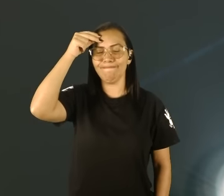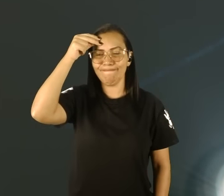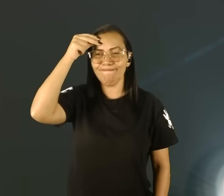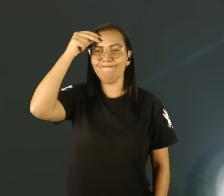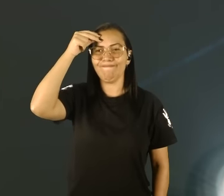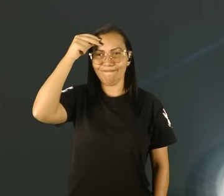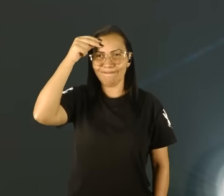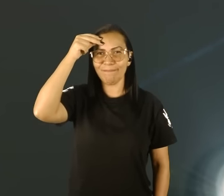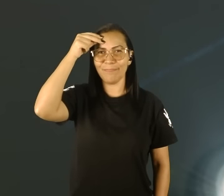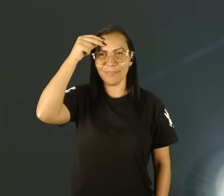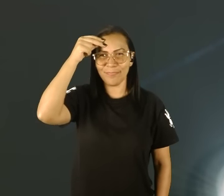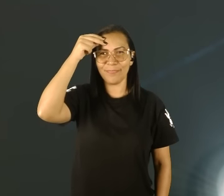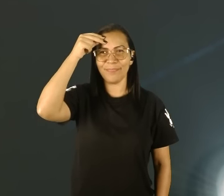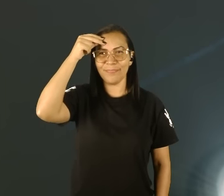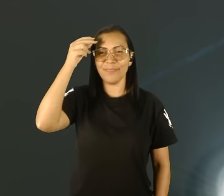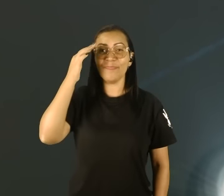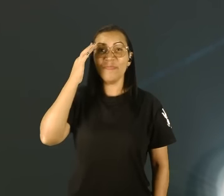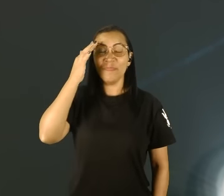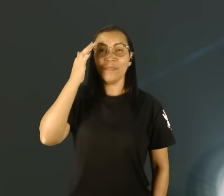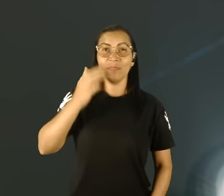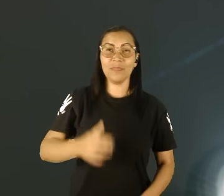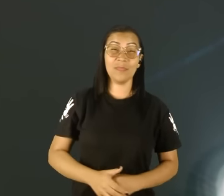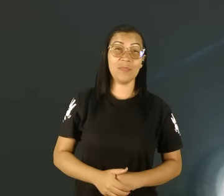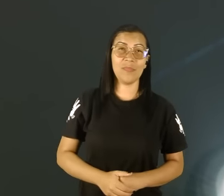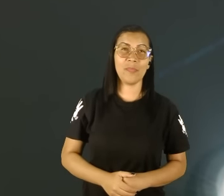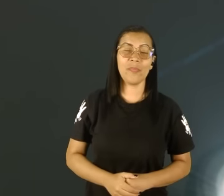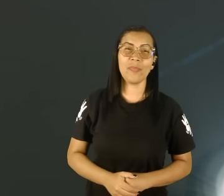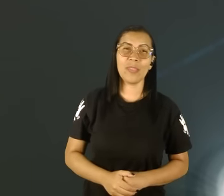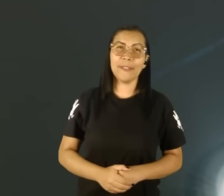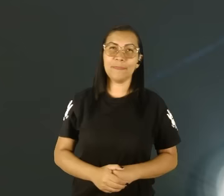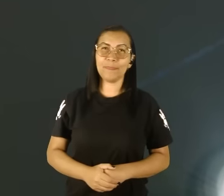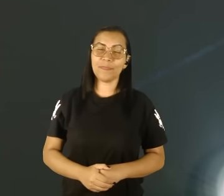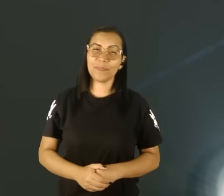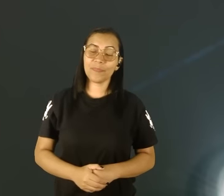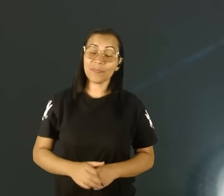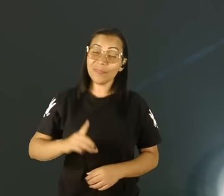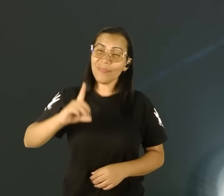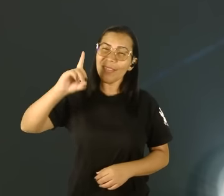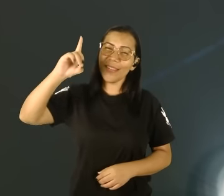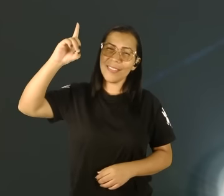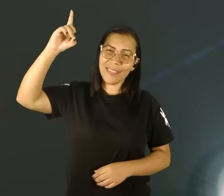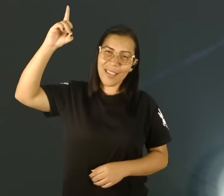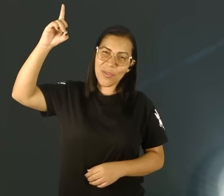Ao longo da caminhada, uma das coisas que Deus vai ensinar para você